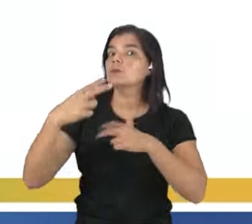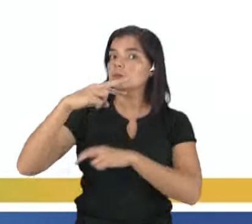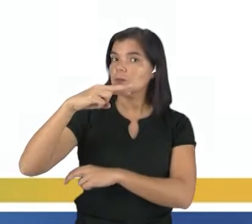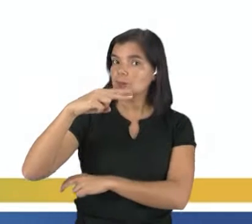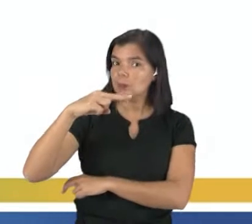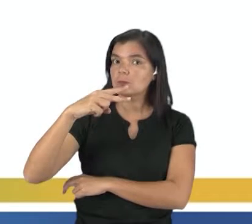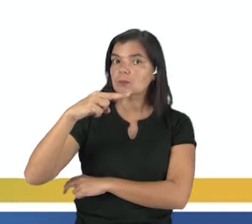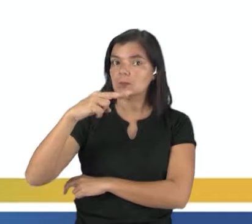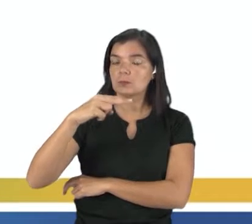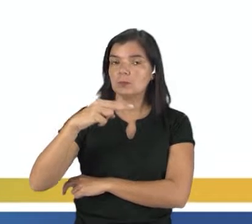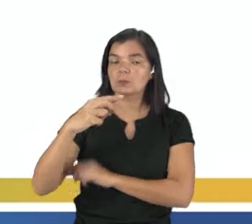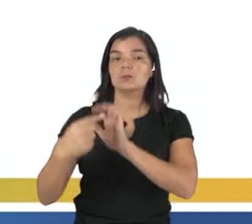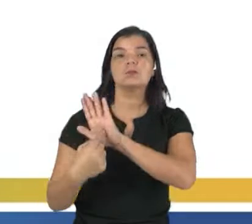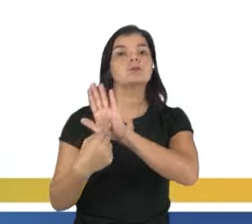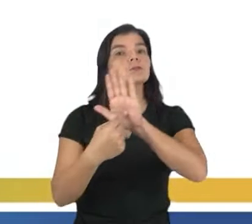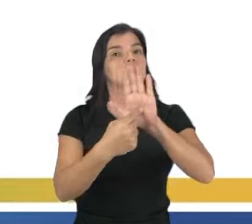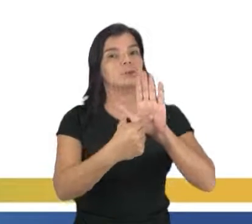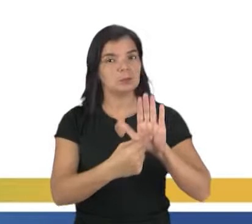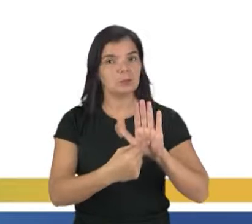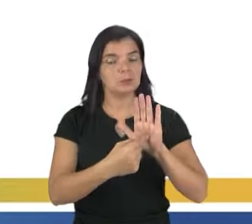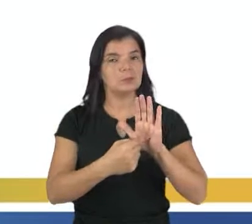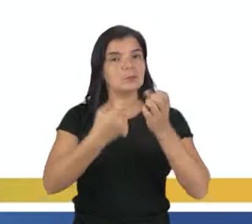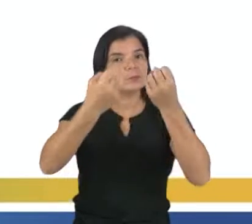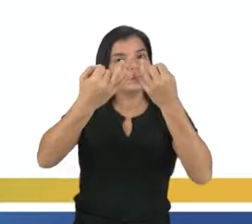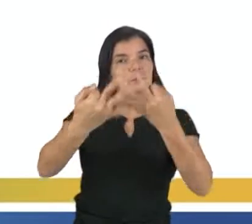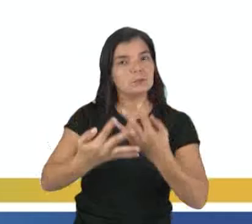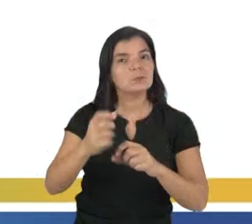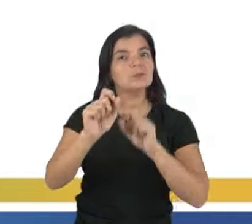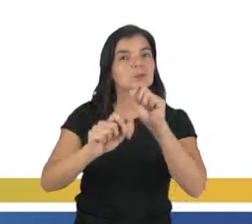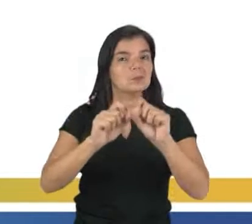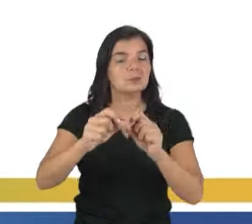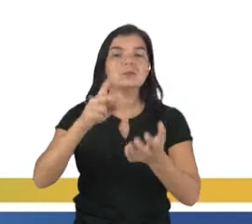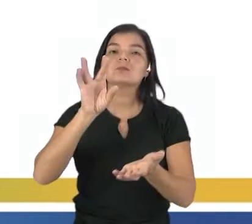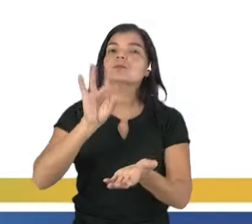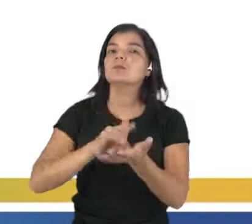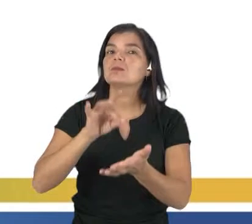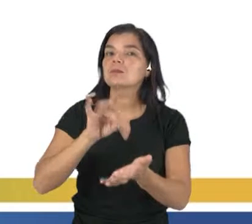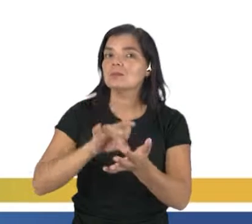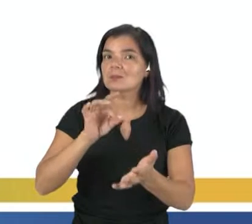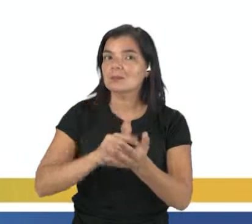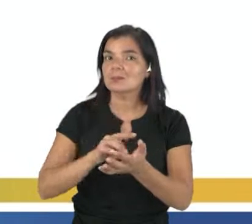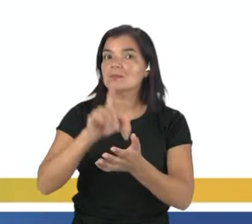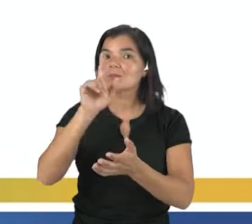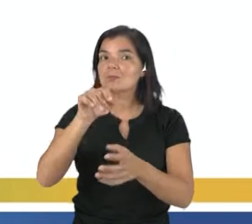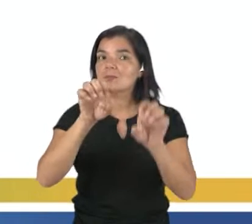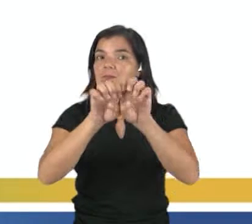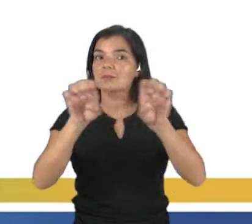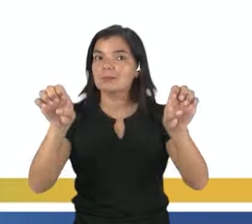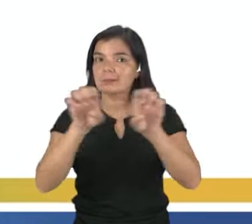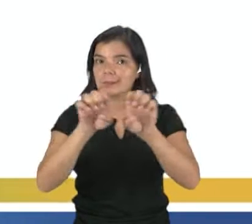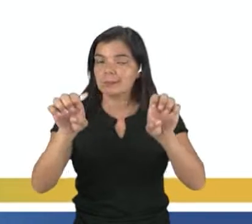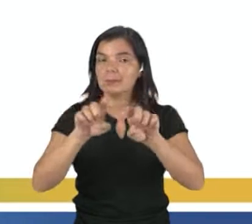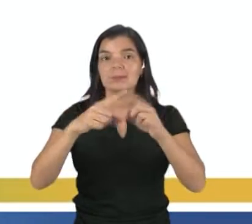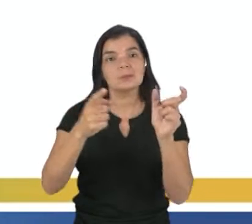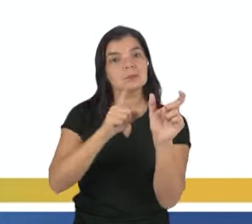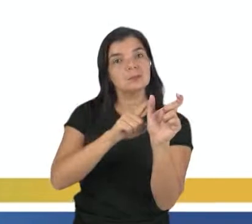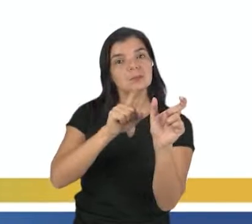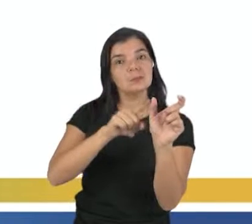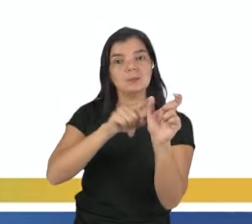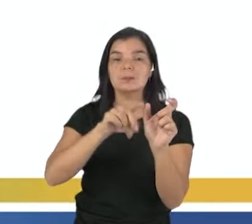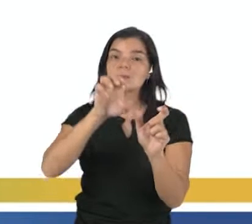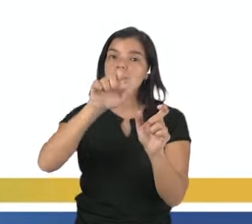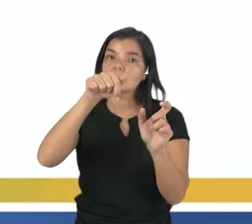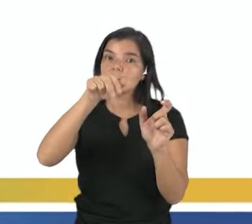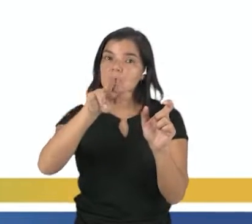igualdade nessas expressões a gente fala que essa expressão na verdade ela é uma equação né a palavra equação